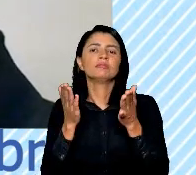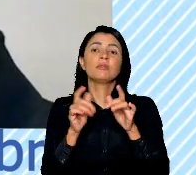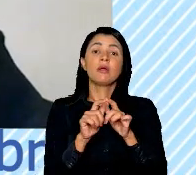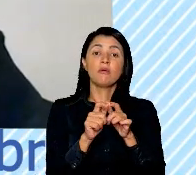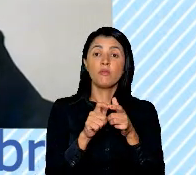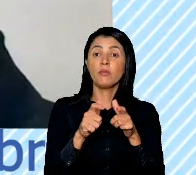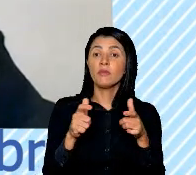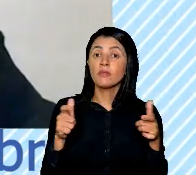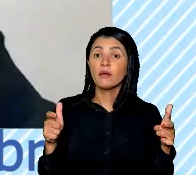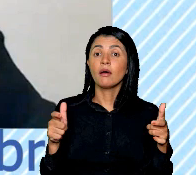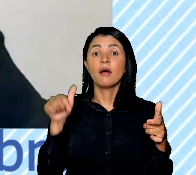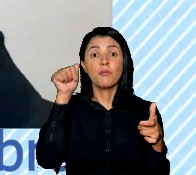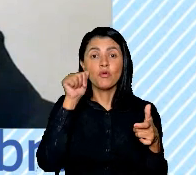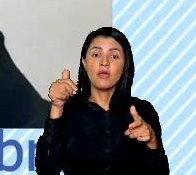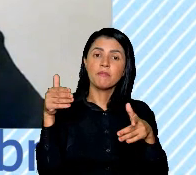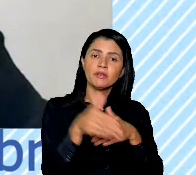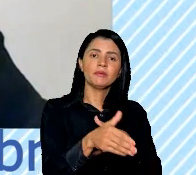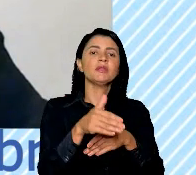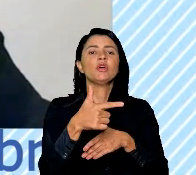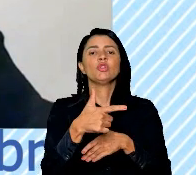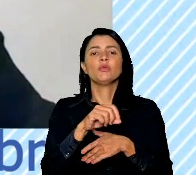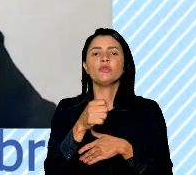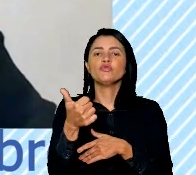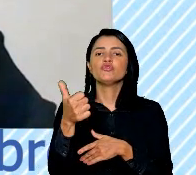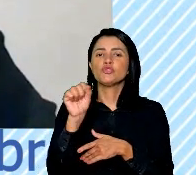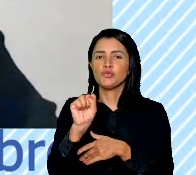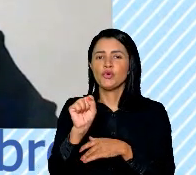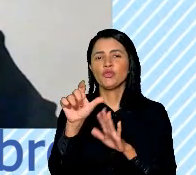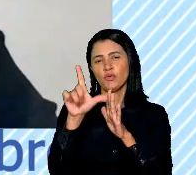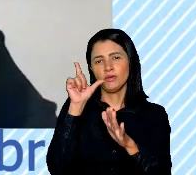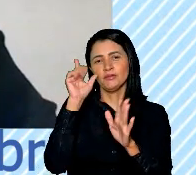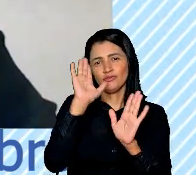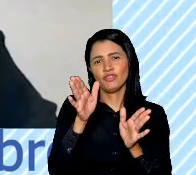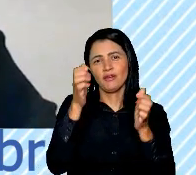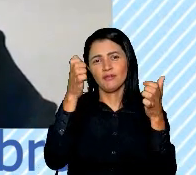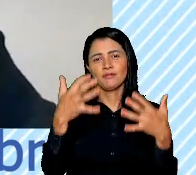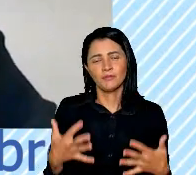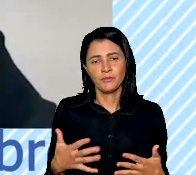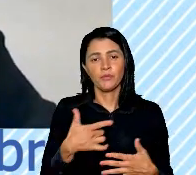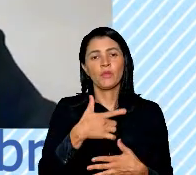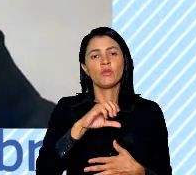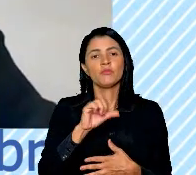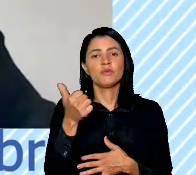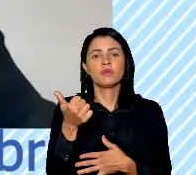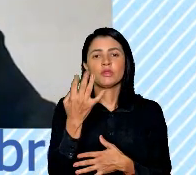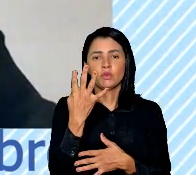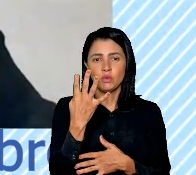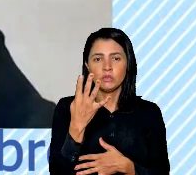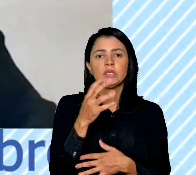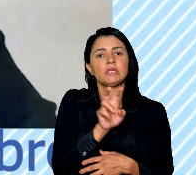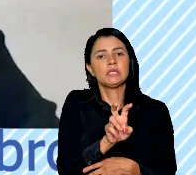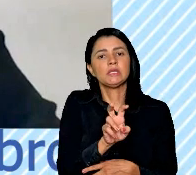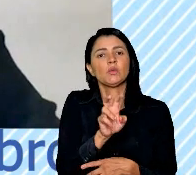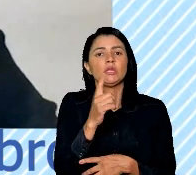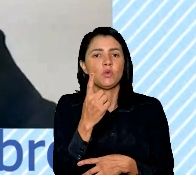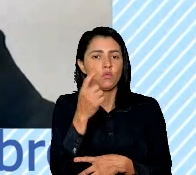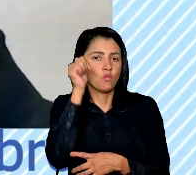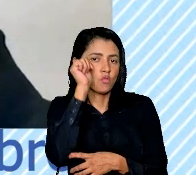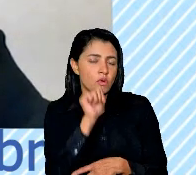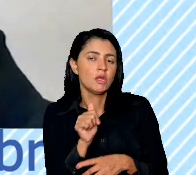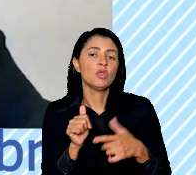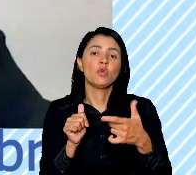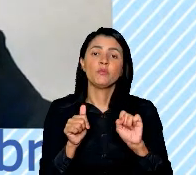aumento da participação feminina em 2018, como eu havia mencionado. 2014, 51 mulheres,